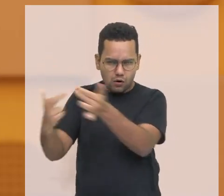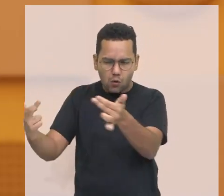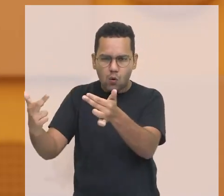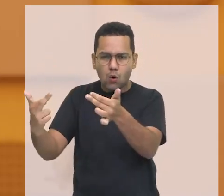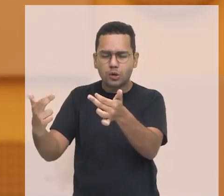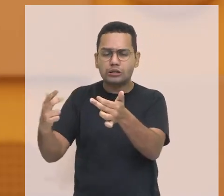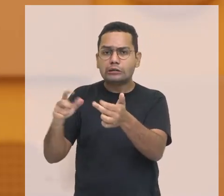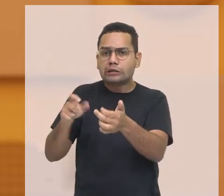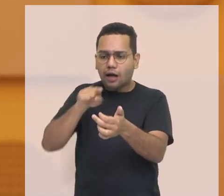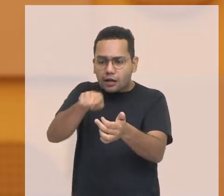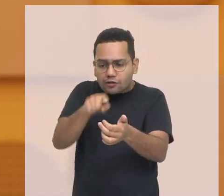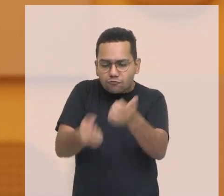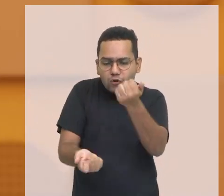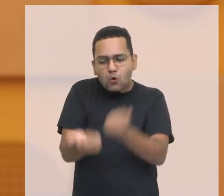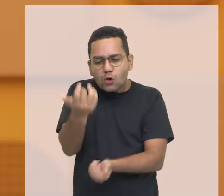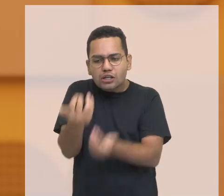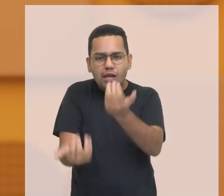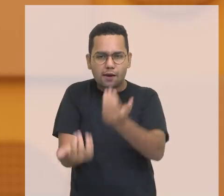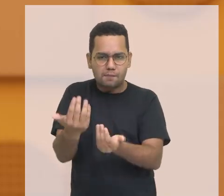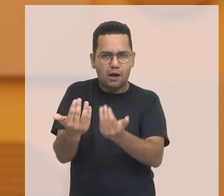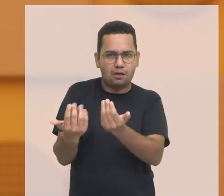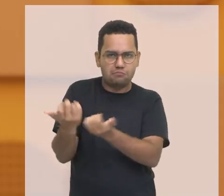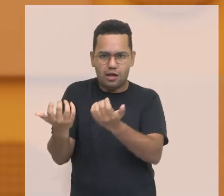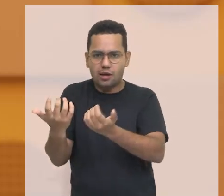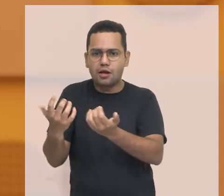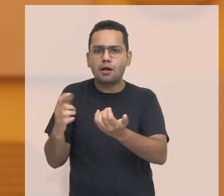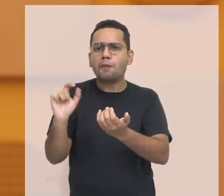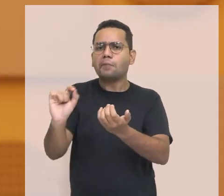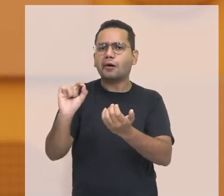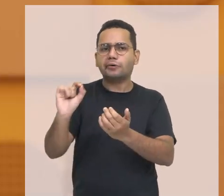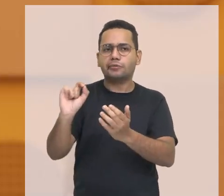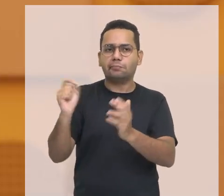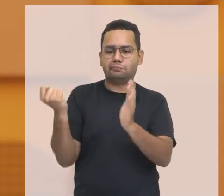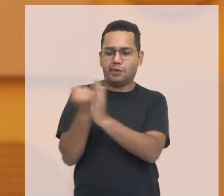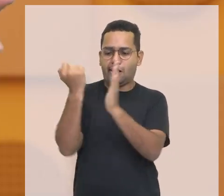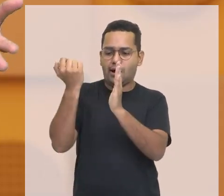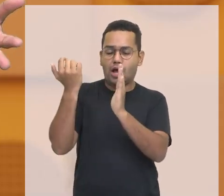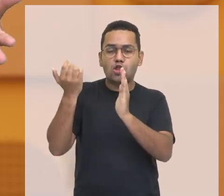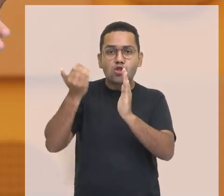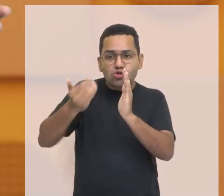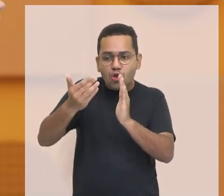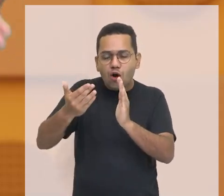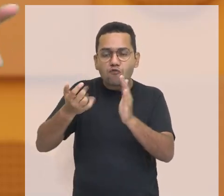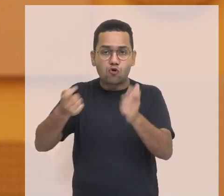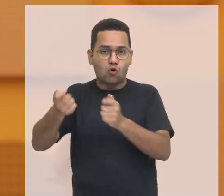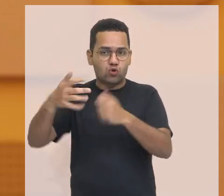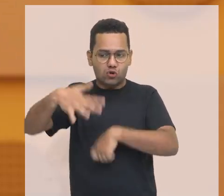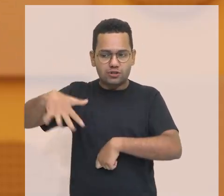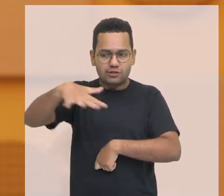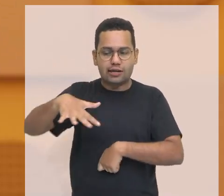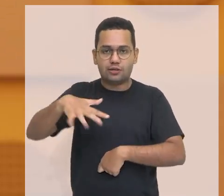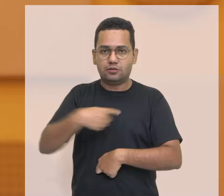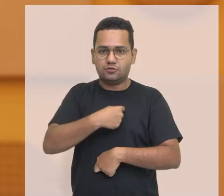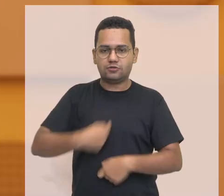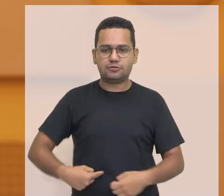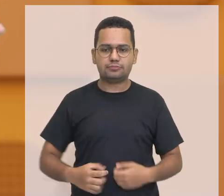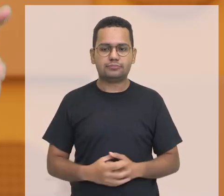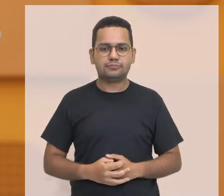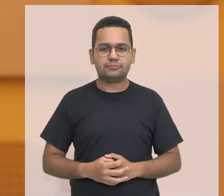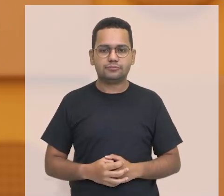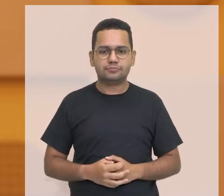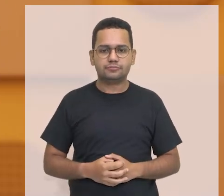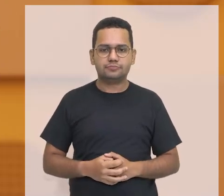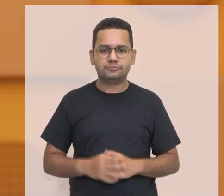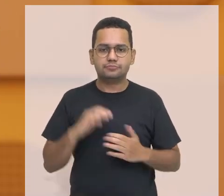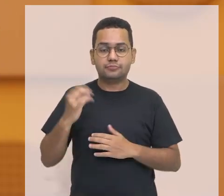com a finalidade de marcar uma nova era na cultura chinesa, gente. E isso é muito importante a gente deixar